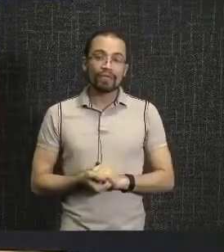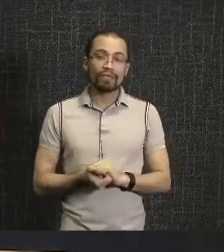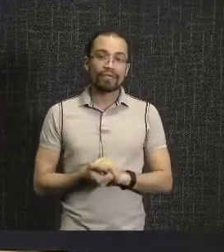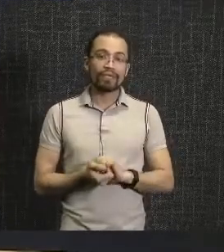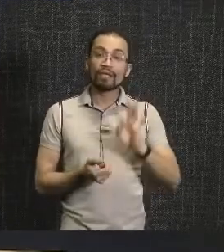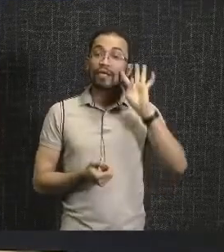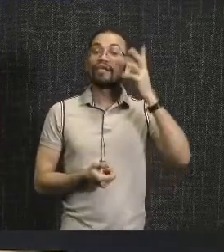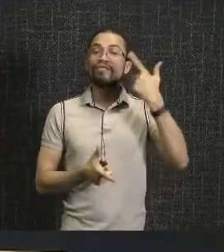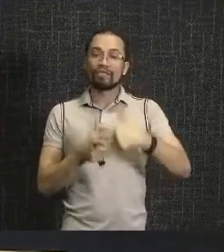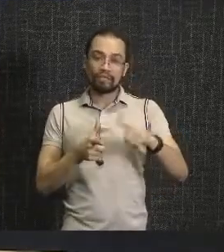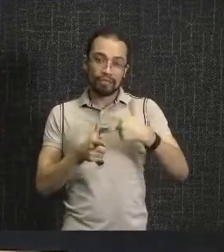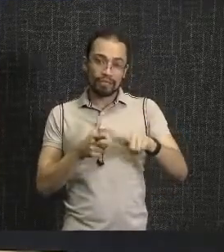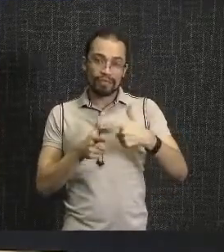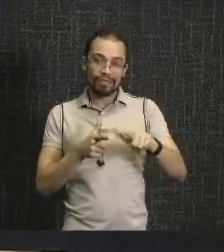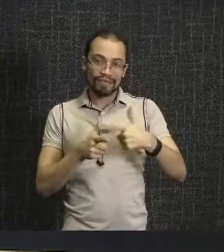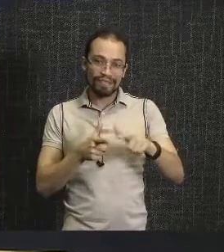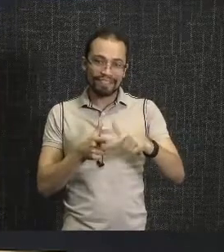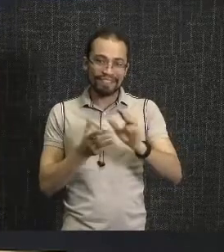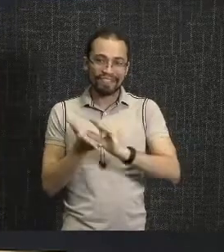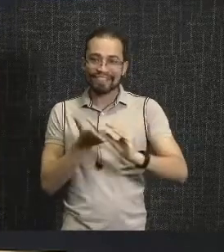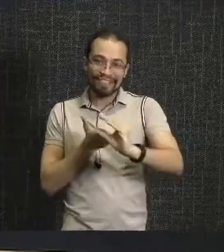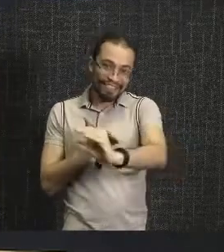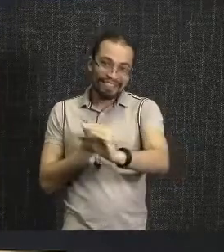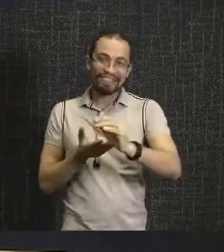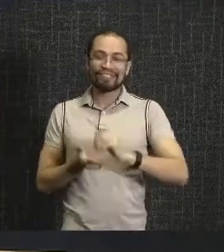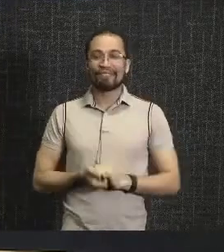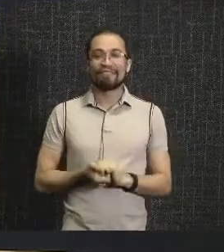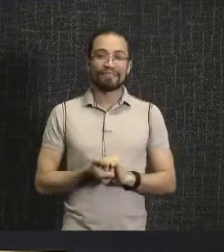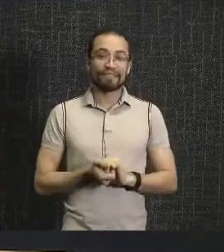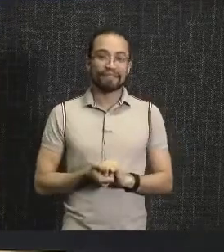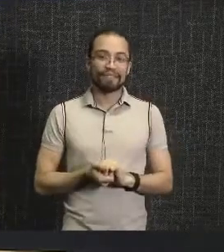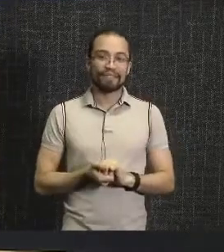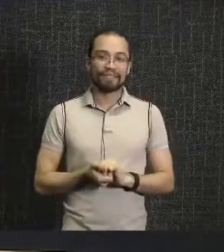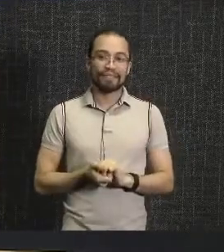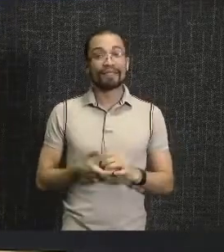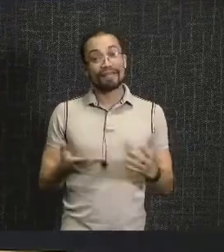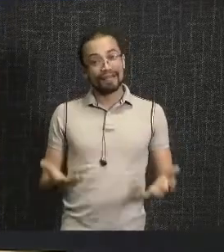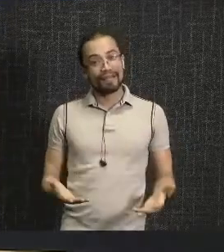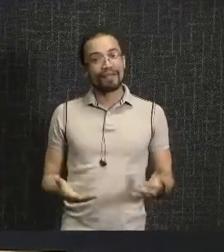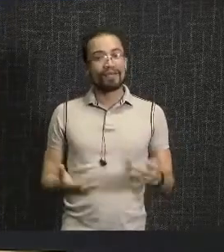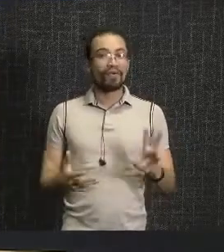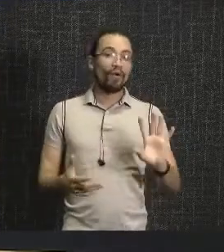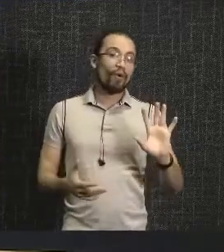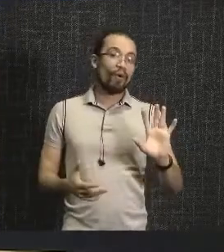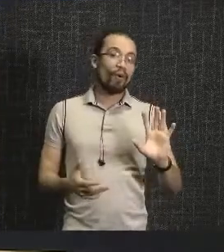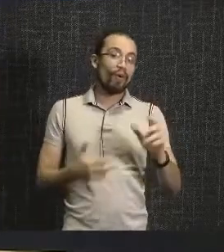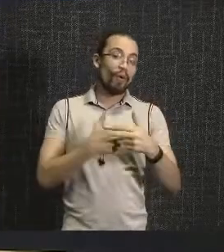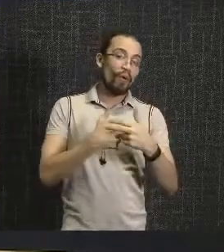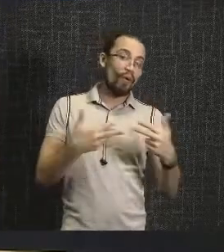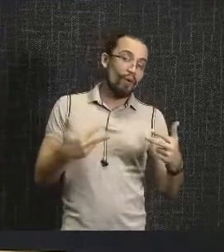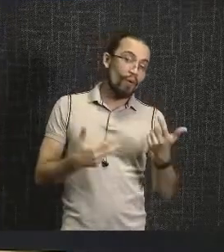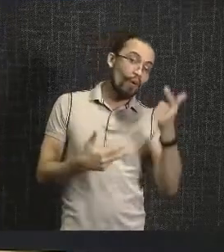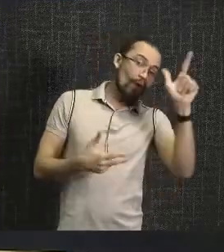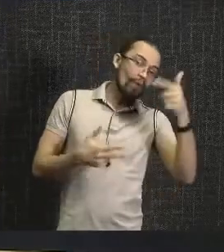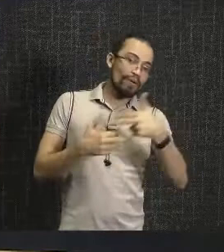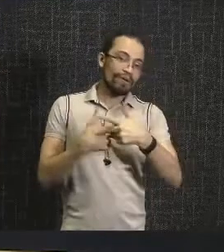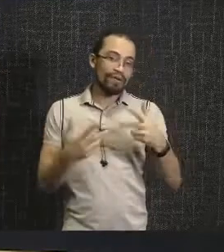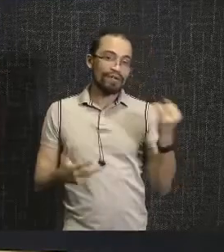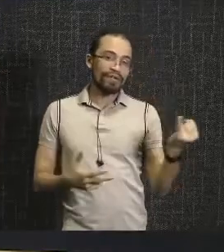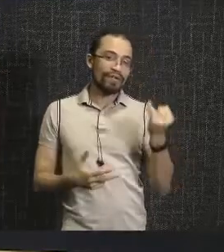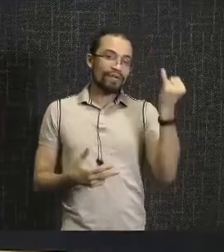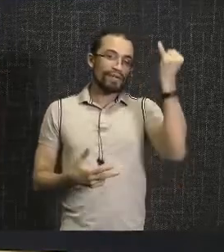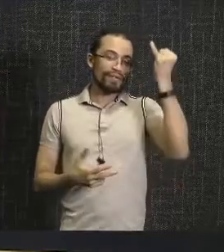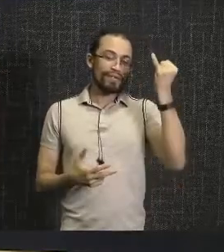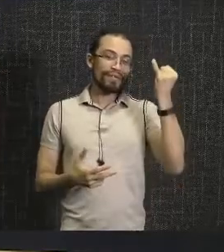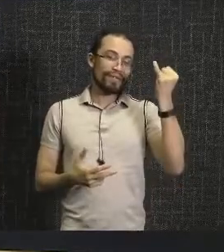para o financiamento desse endividamento. Então, outro ponto que é importante a gente considerar, ainda em termos